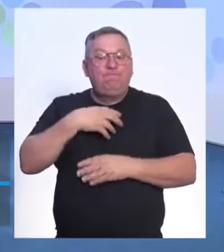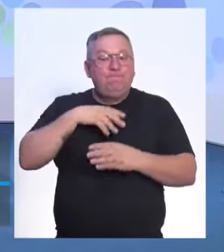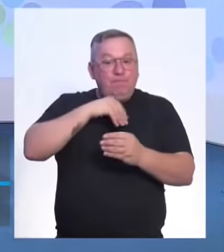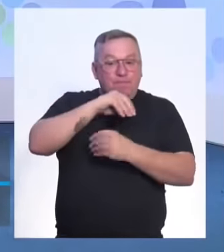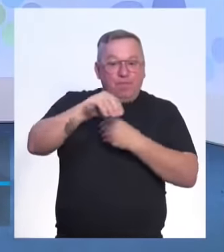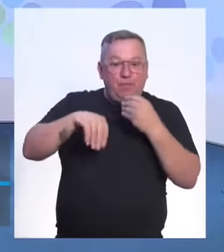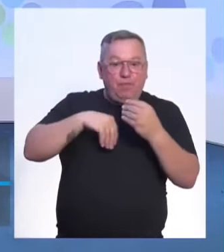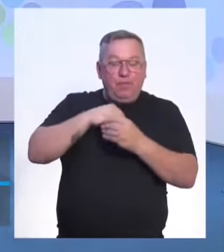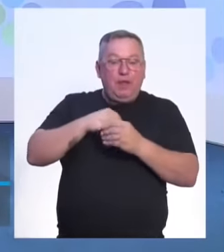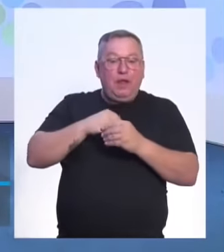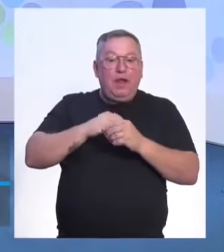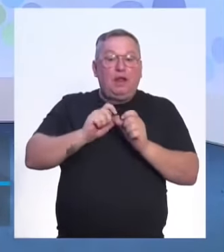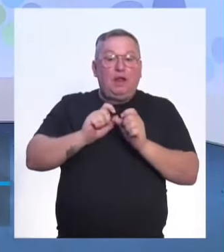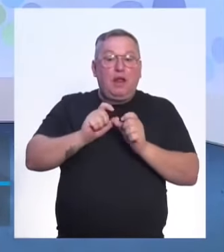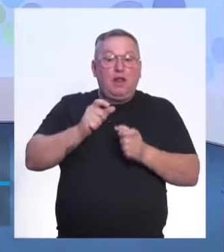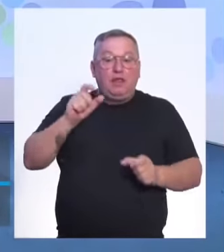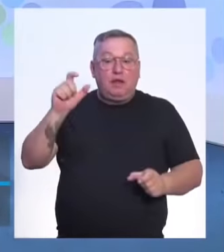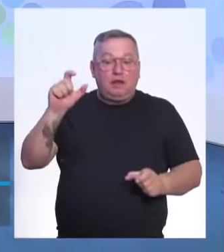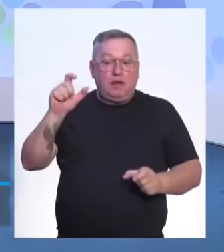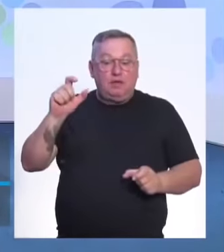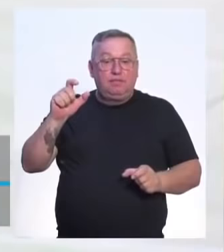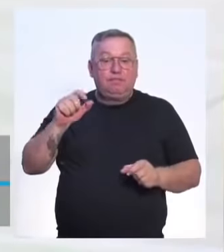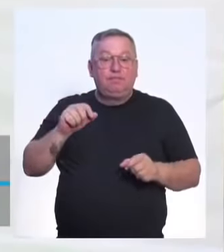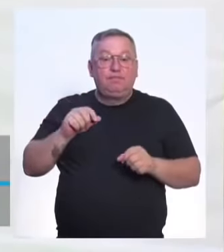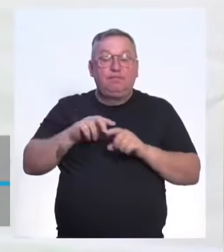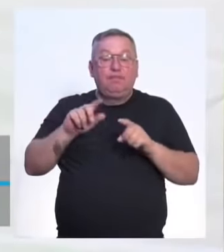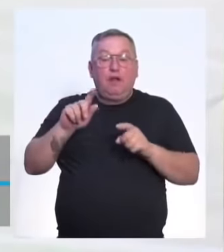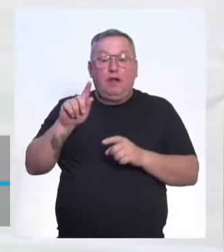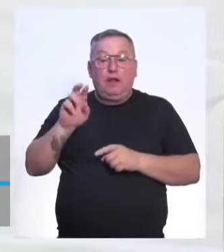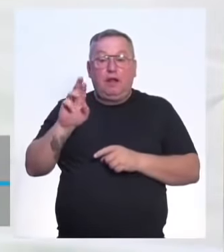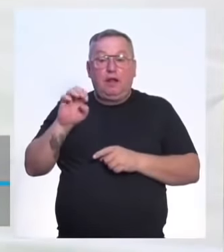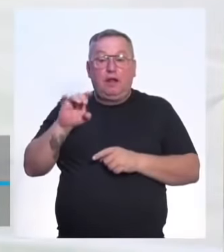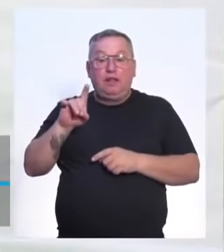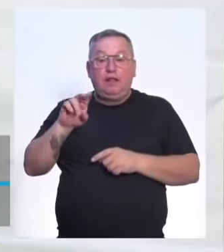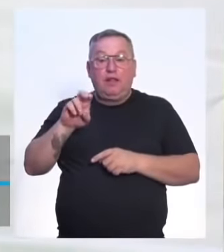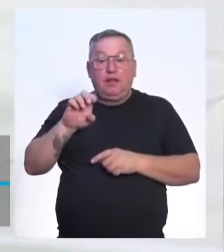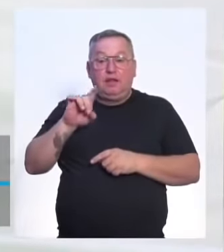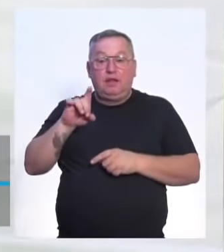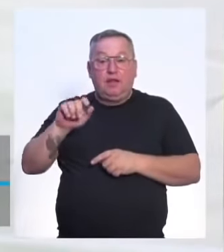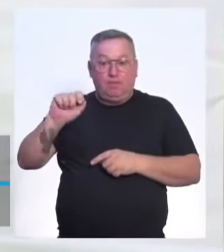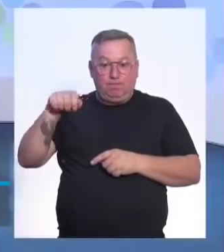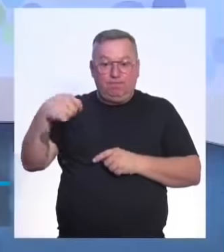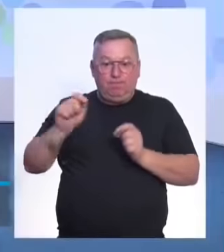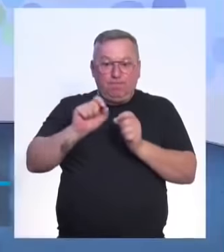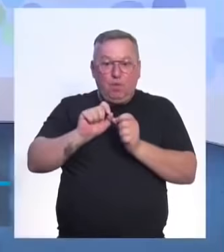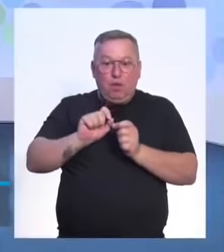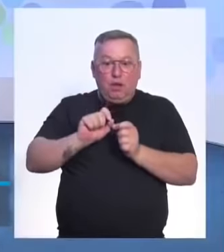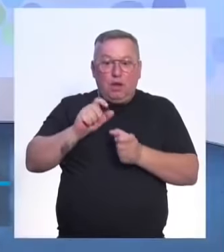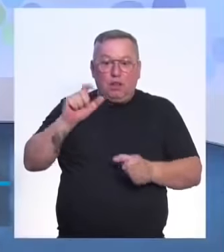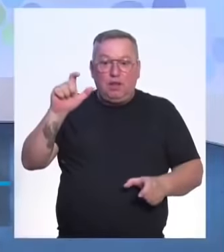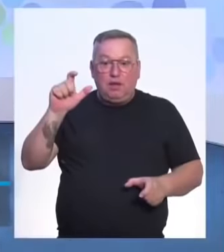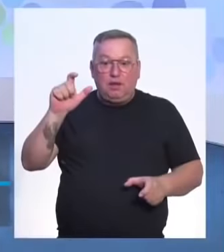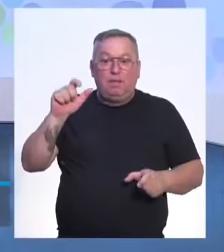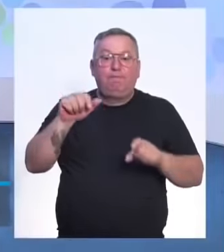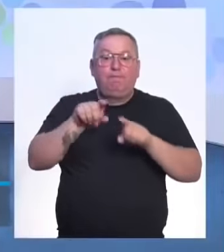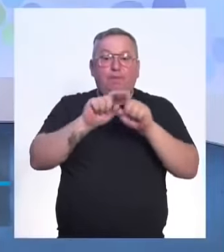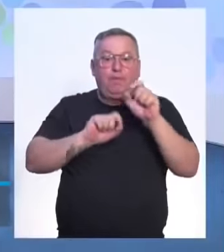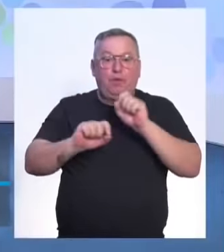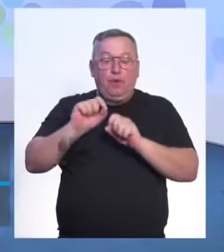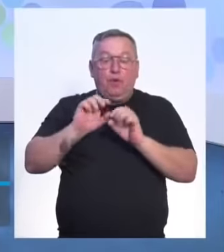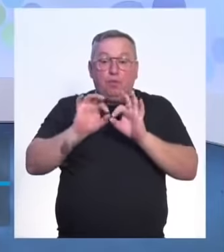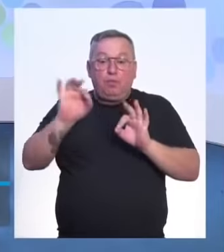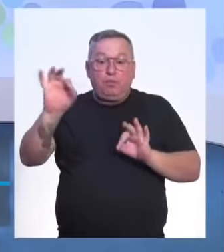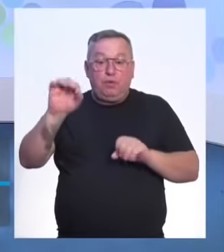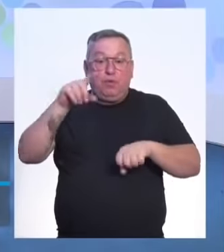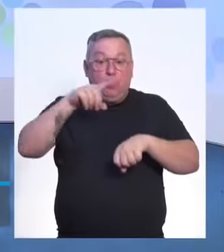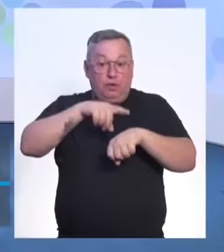envolvem grandeza, e aí já vai uma diquinha para o desafio de hoje, né? Já fica atento. Olha as palavrinhas-chave da aula. Medimos o